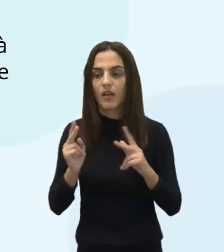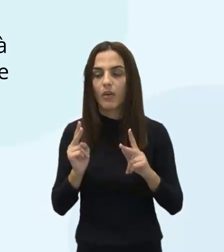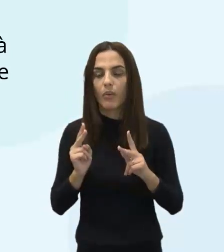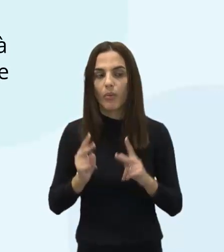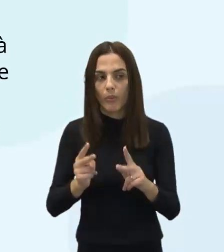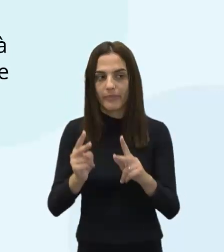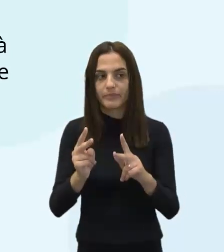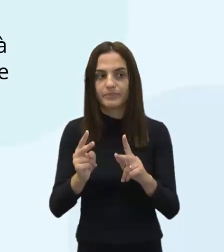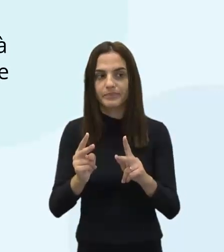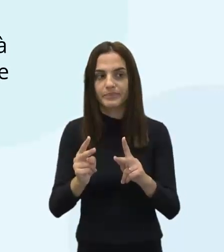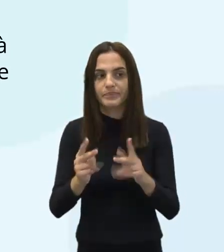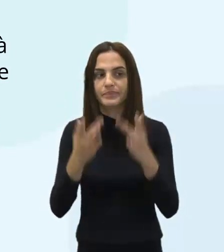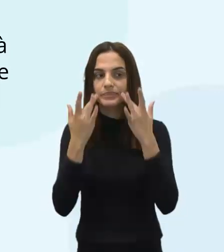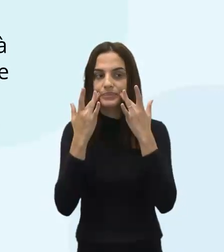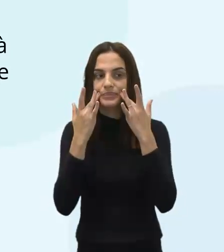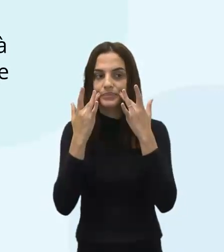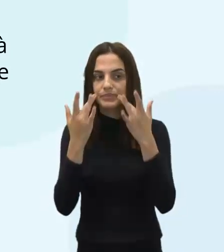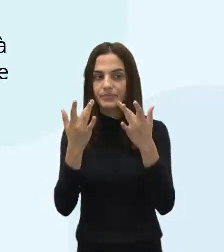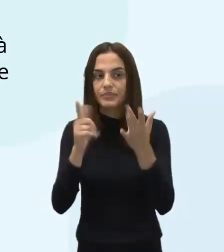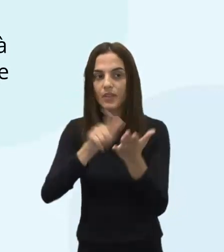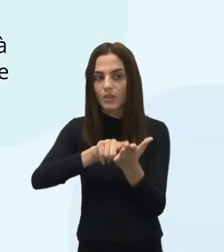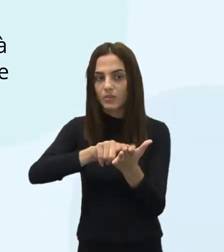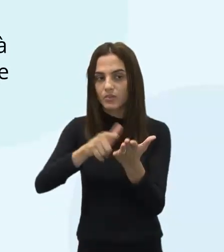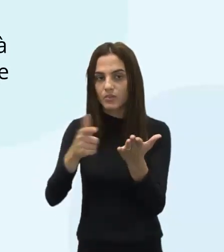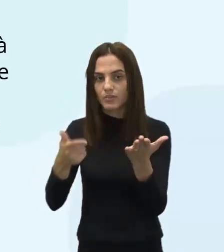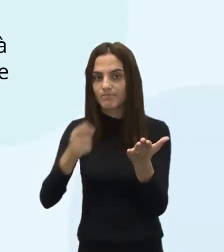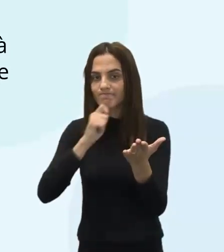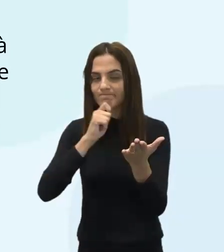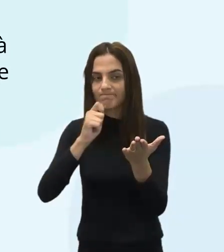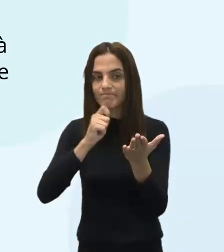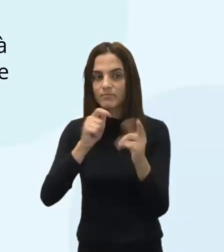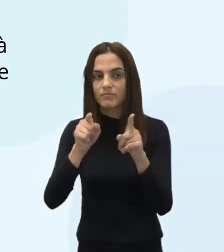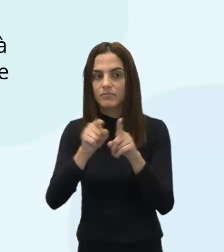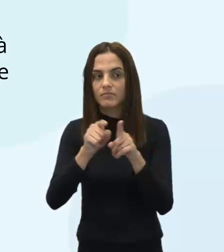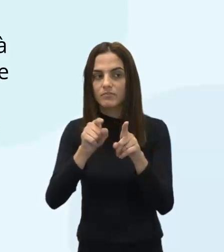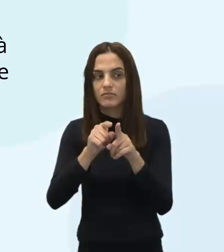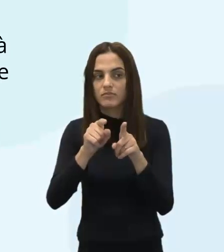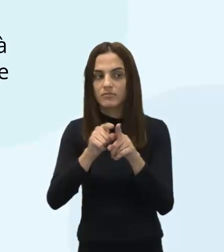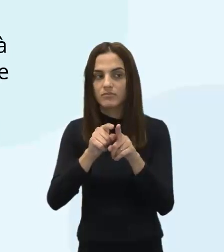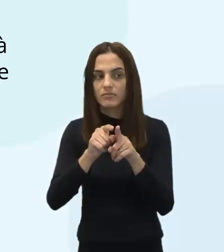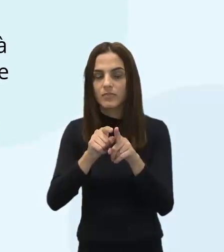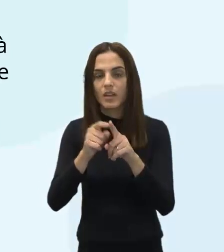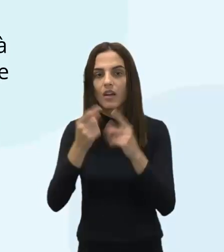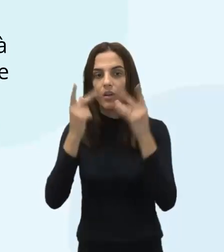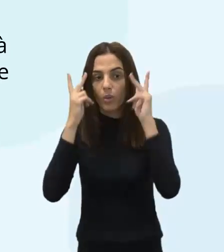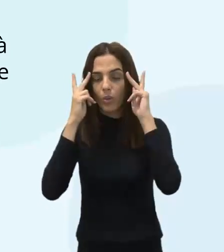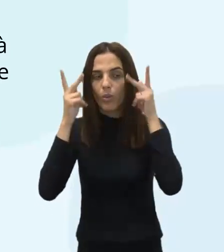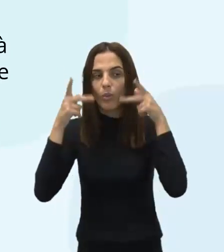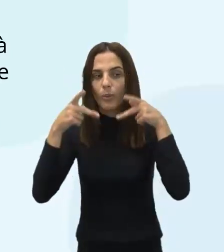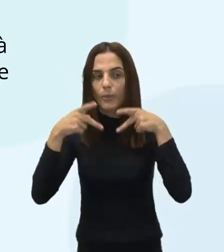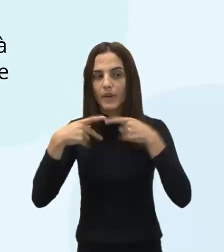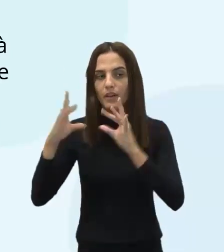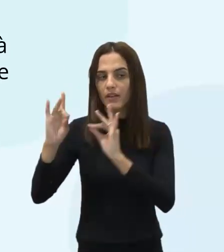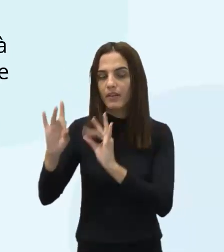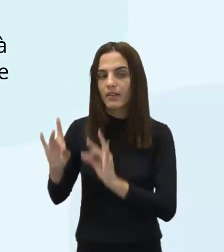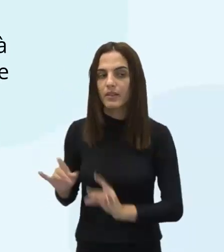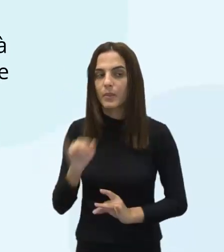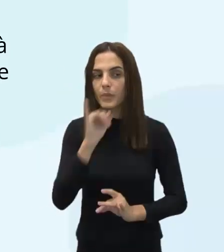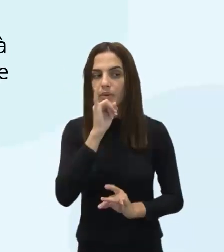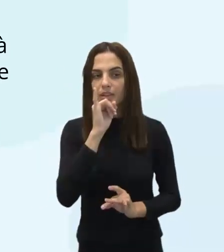né, a apresentação de fatos jornalísticos sobre a coisificação humana. Então, por exemplo, o